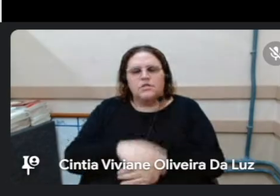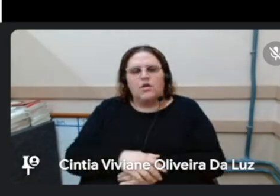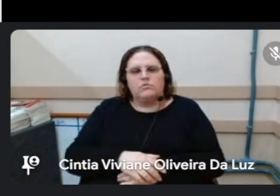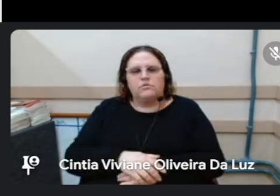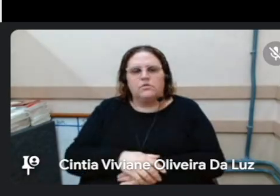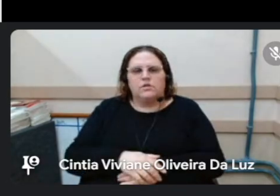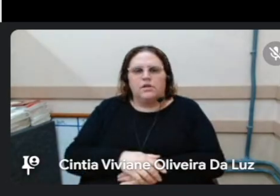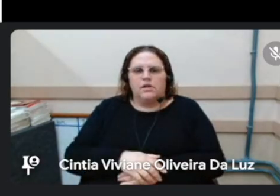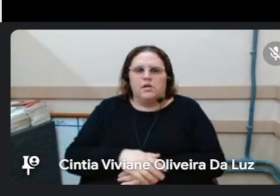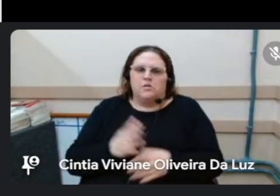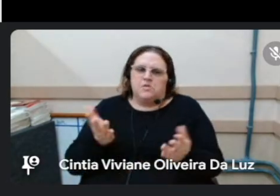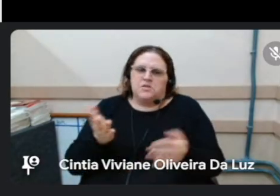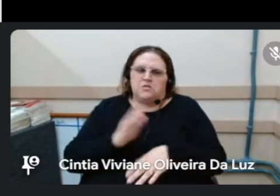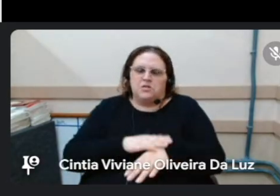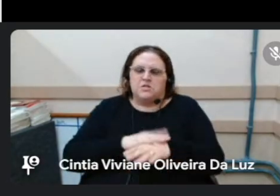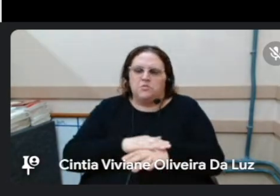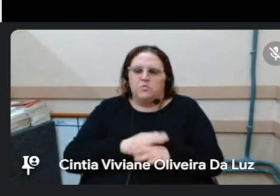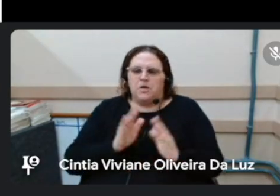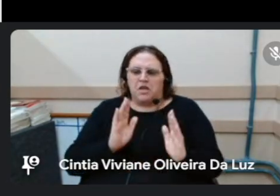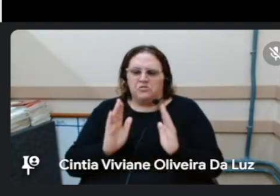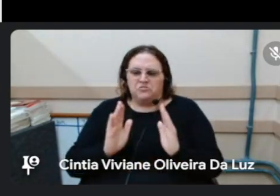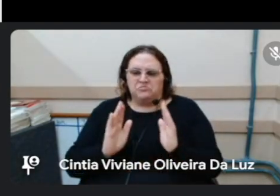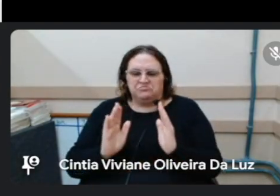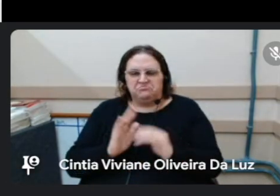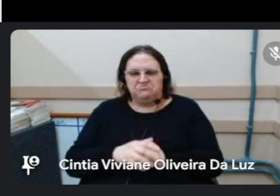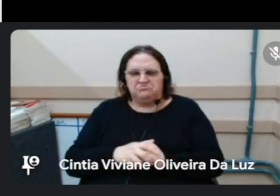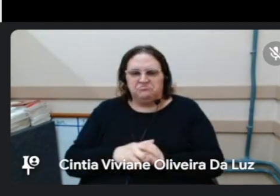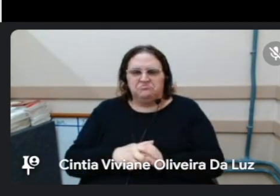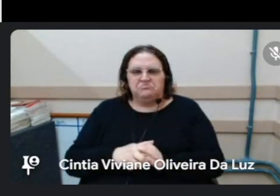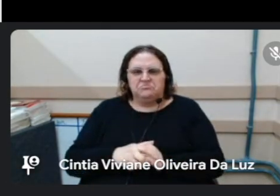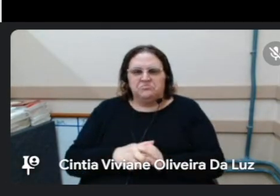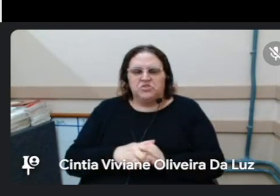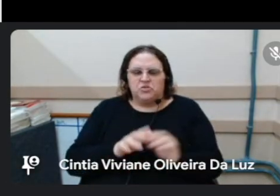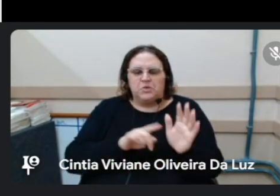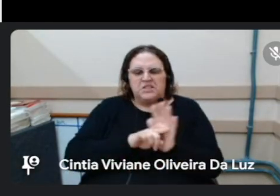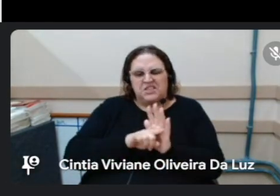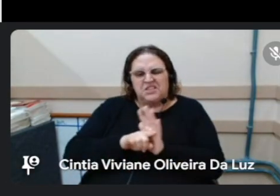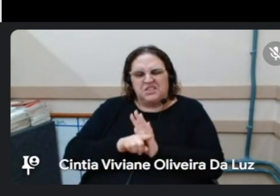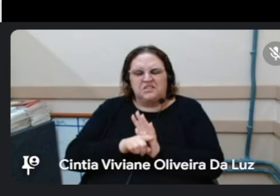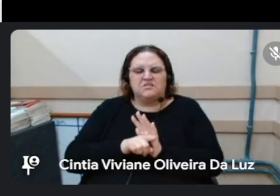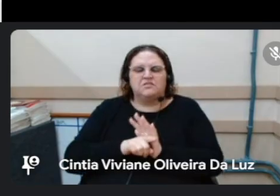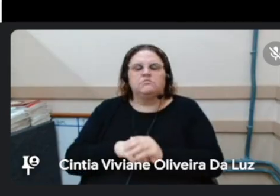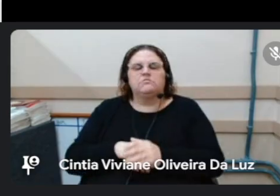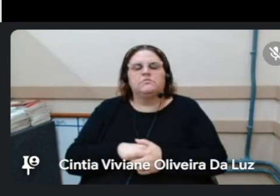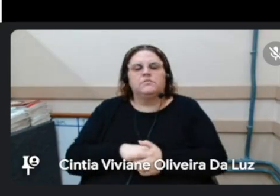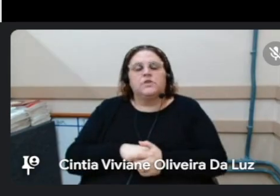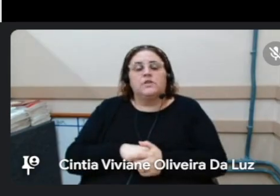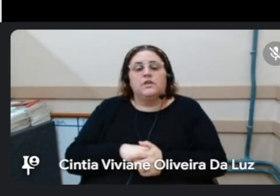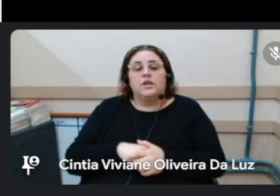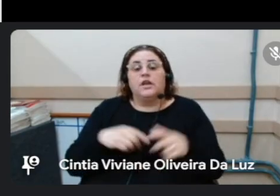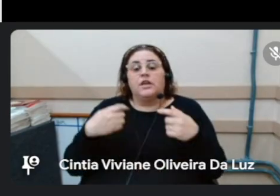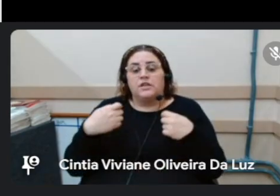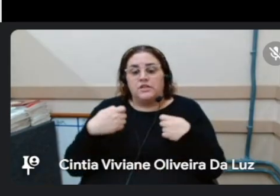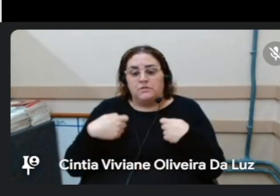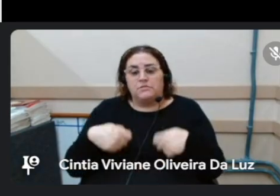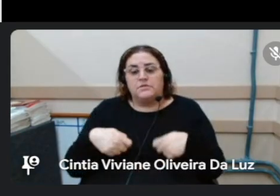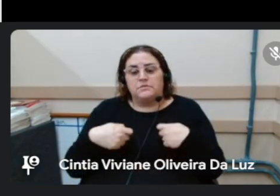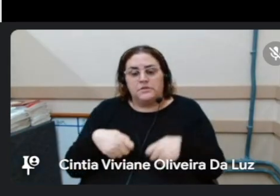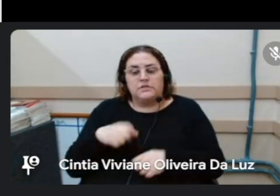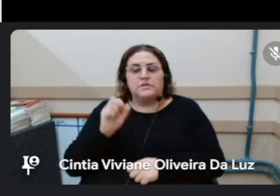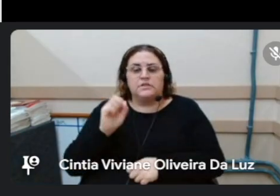de de de de pesquisa né Eh é que há necessidade mas uma necessidade